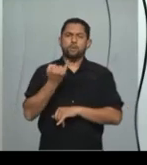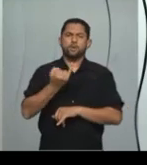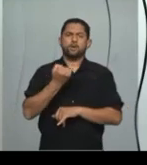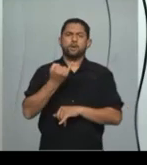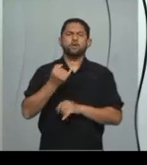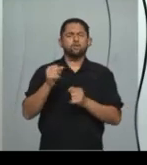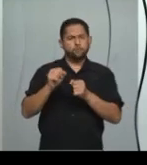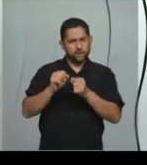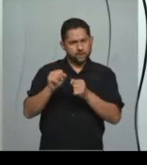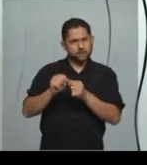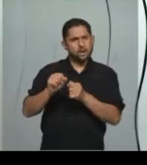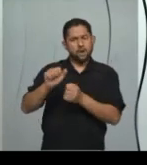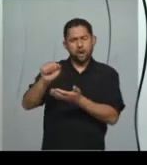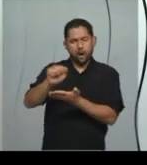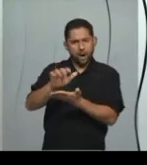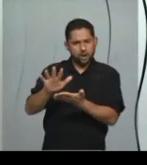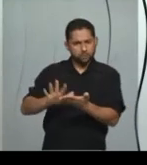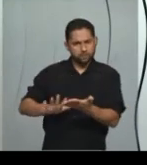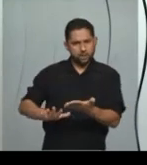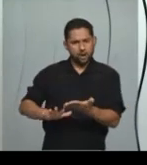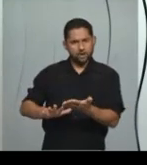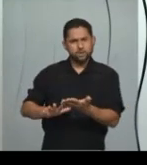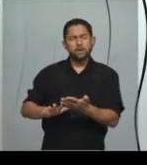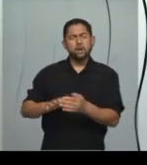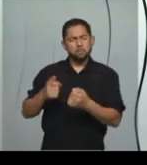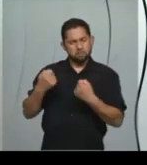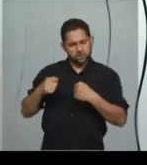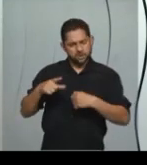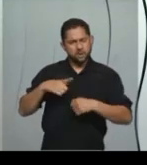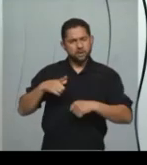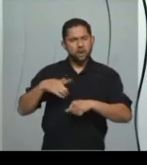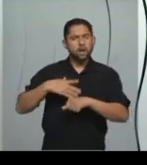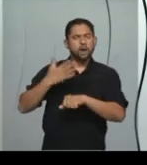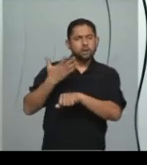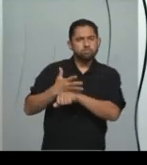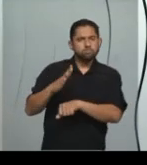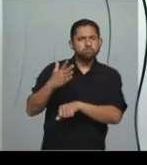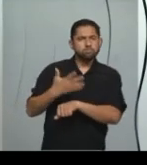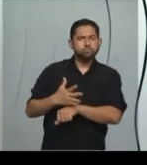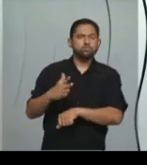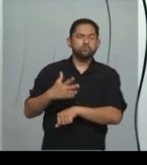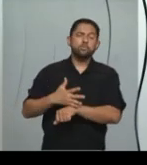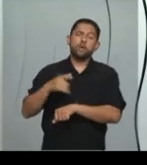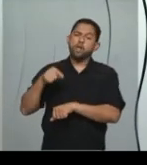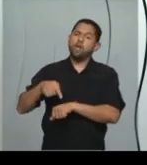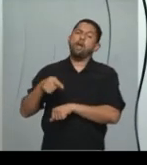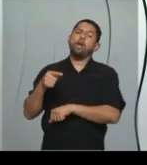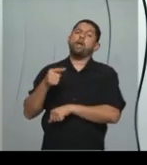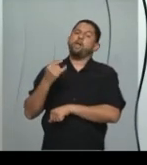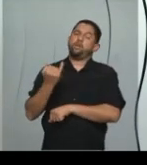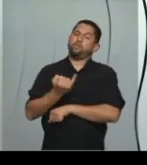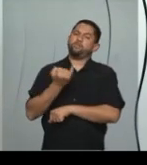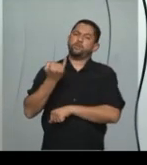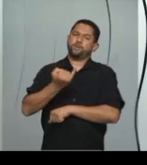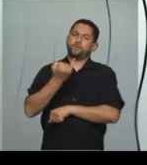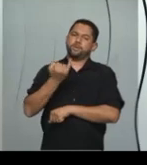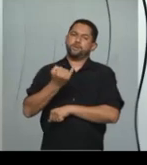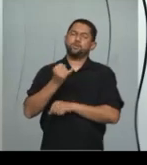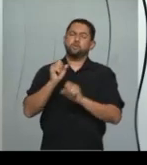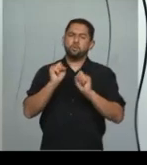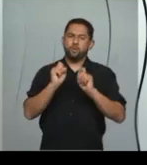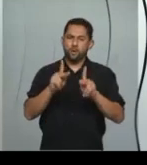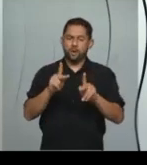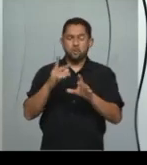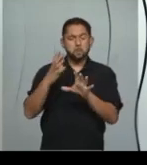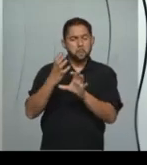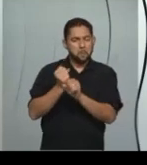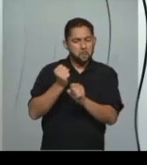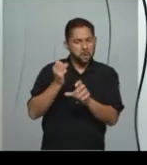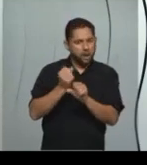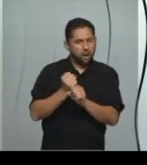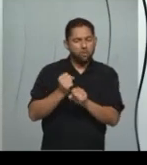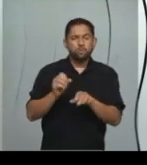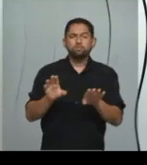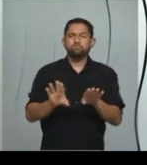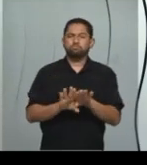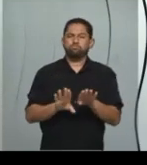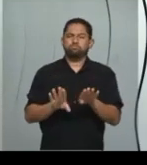exercícios, é uma forma de praticar aqueles conceitos e principalmente os cálculos que fazemos durante essa aula,